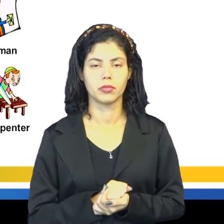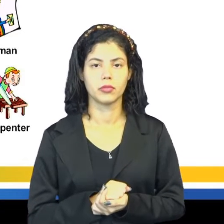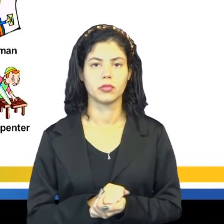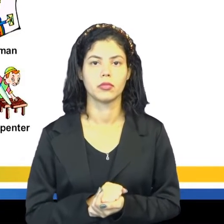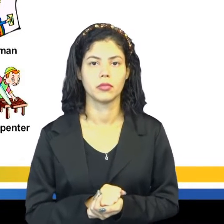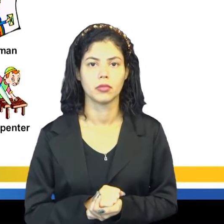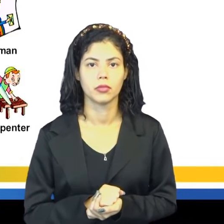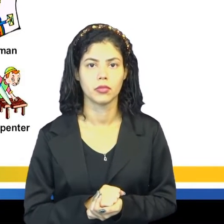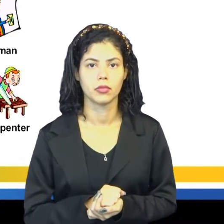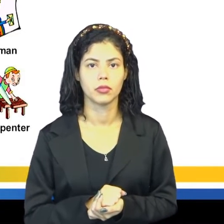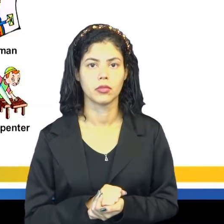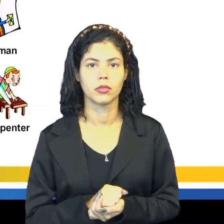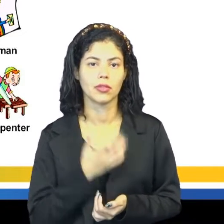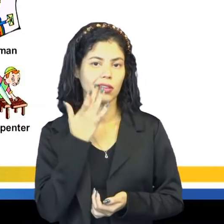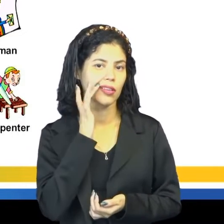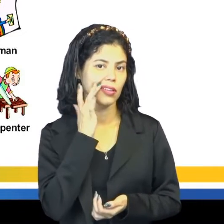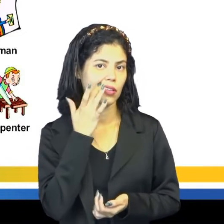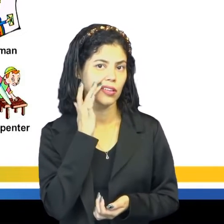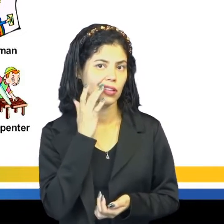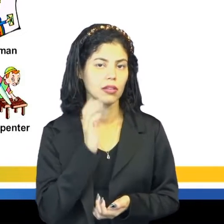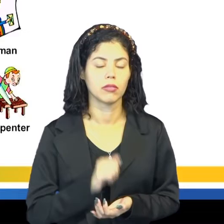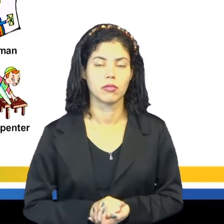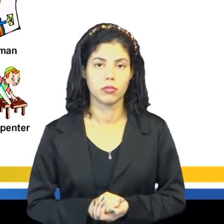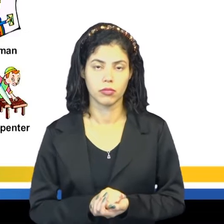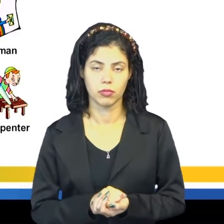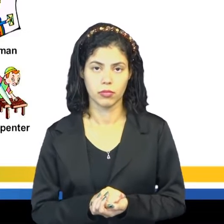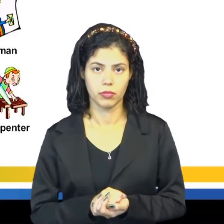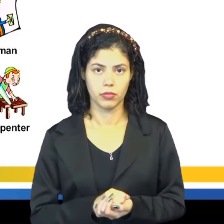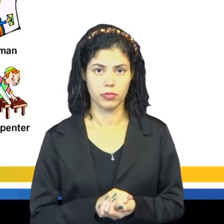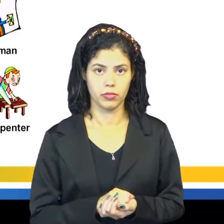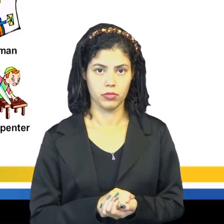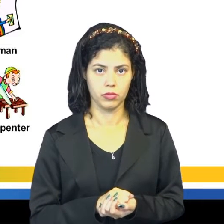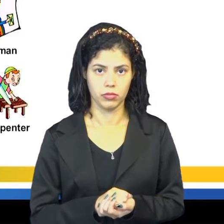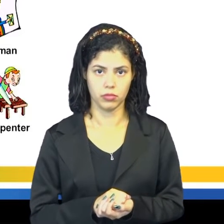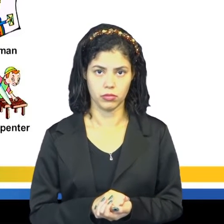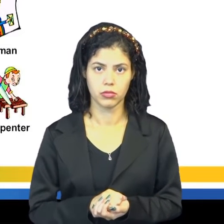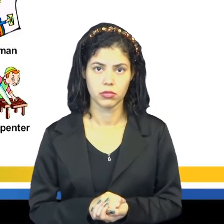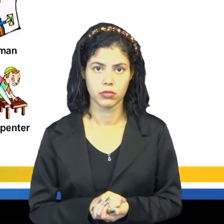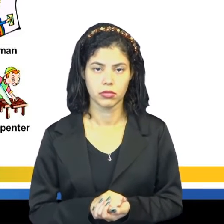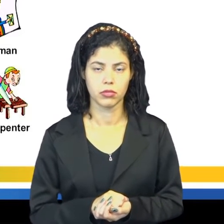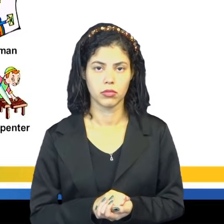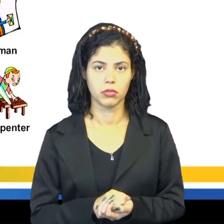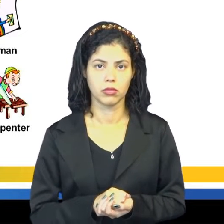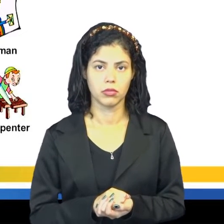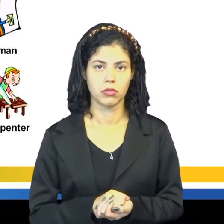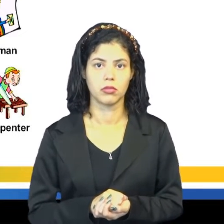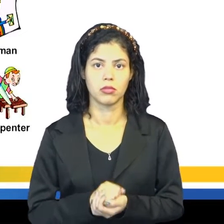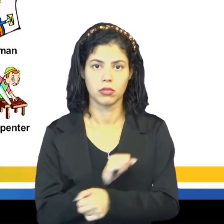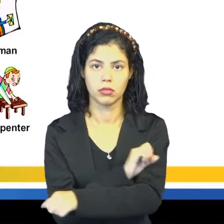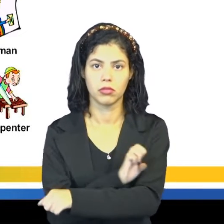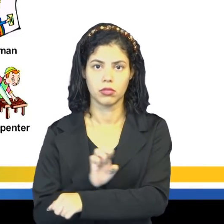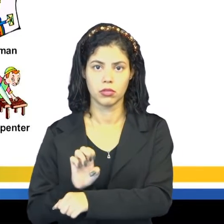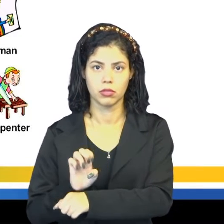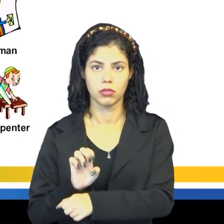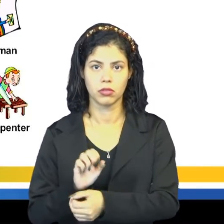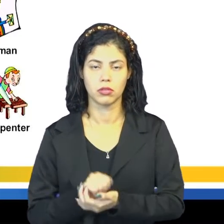Dentist, que é o dentista. Nós temos o engineer, que é o engenheiro.